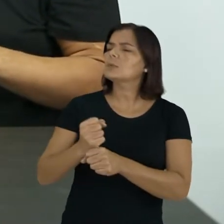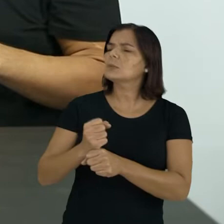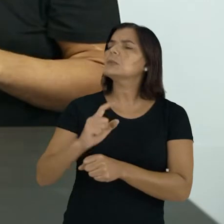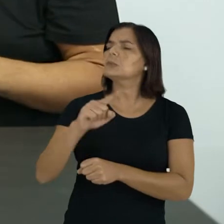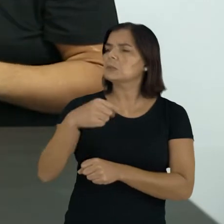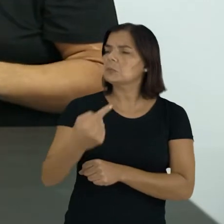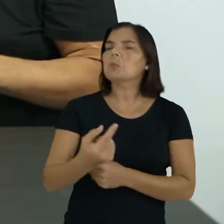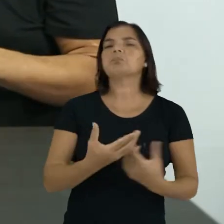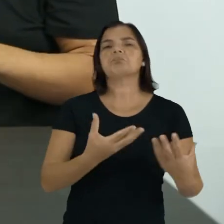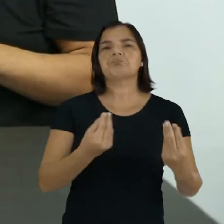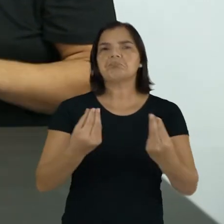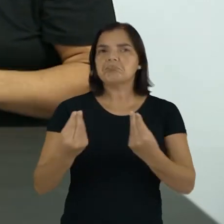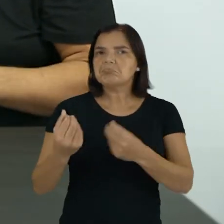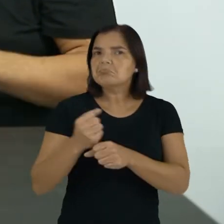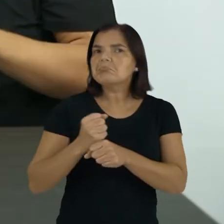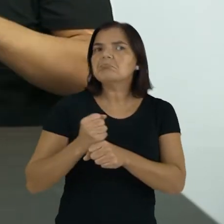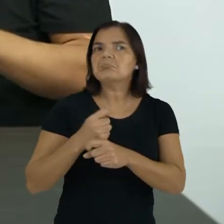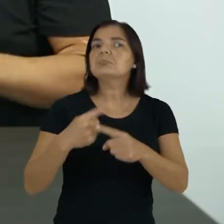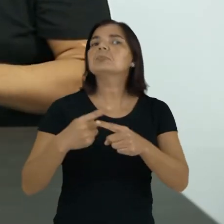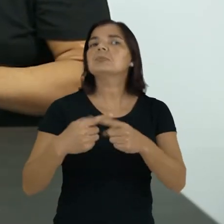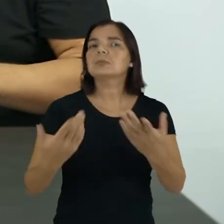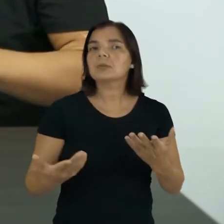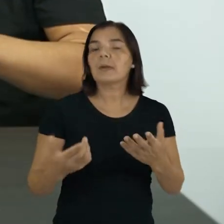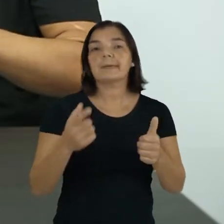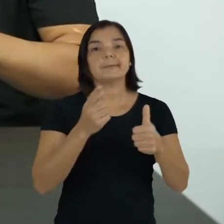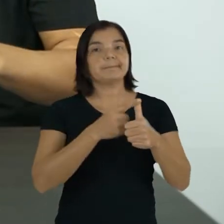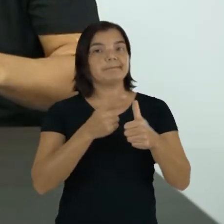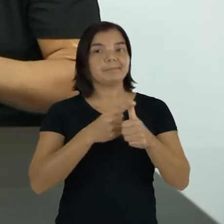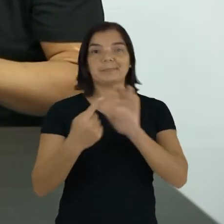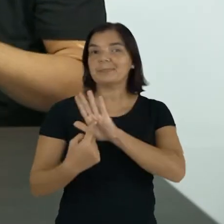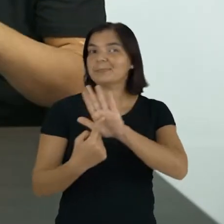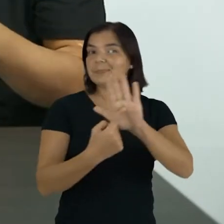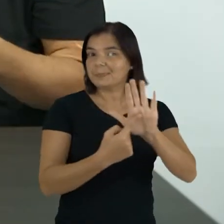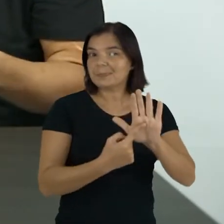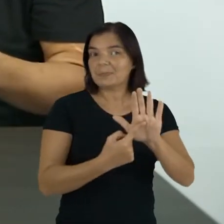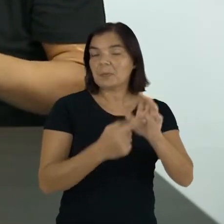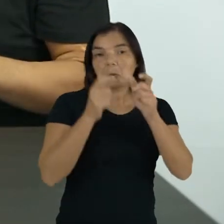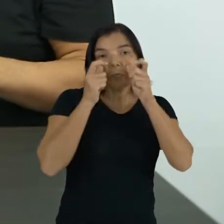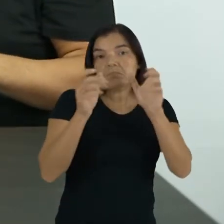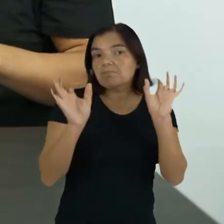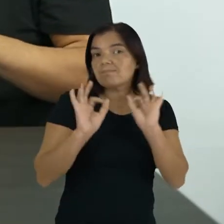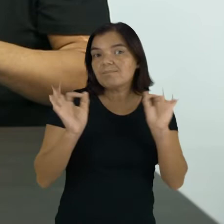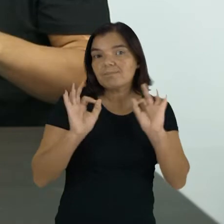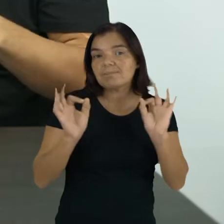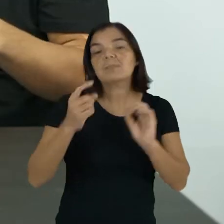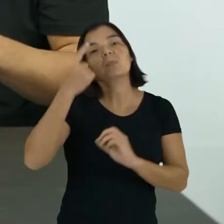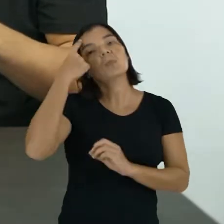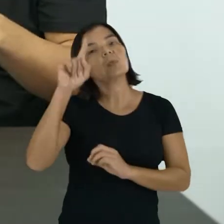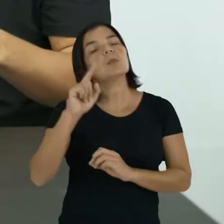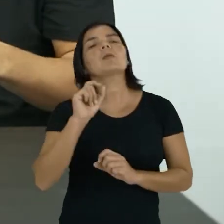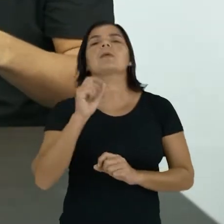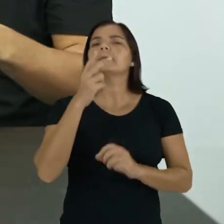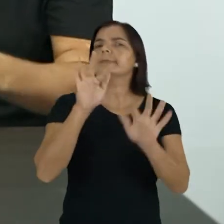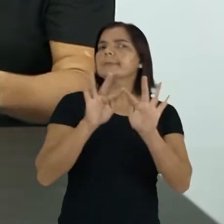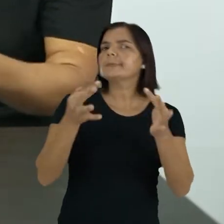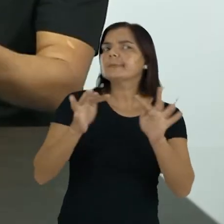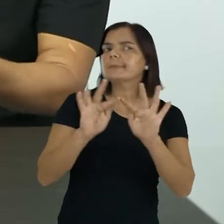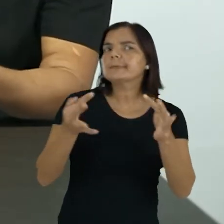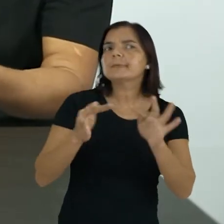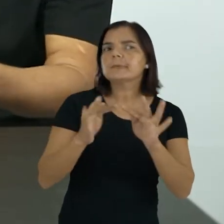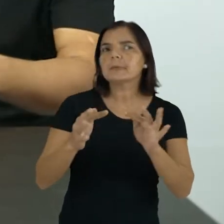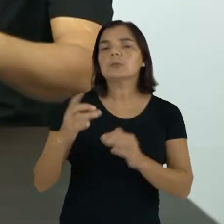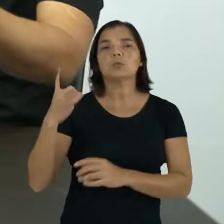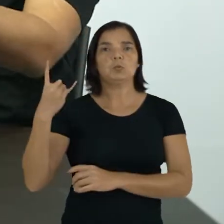Bastante tempo depois, né? Bastante tempo depois, porque nesse primeiro momento não mostrava, como eu falei, interesse. A ideia parecia simplesmente tirar